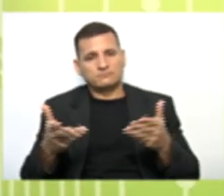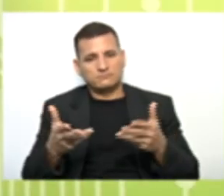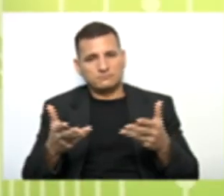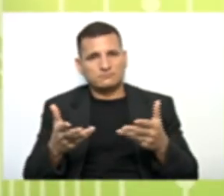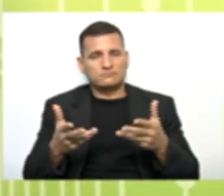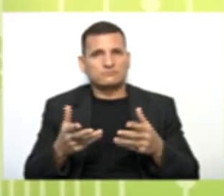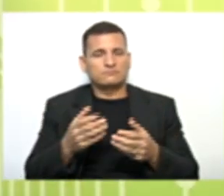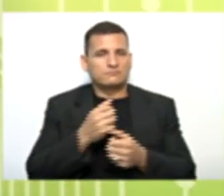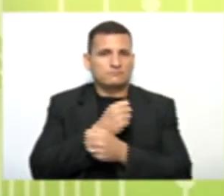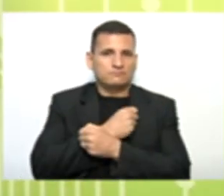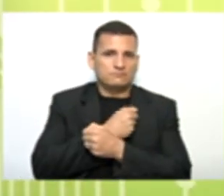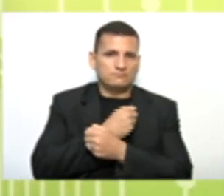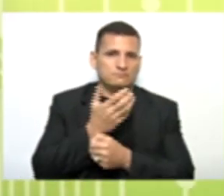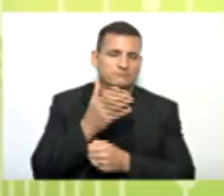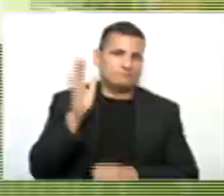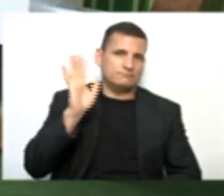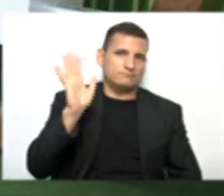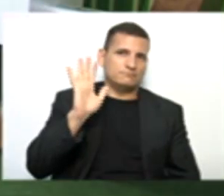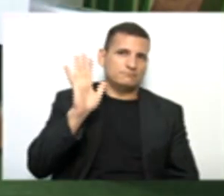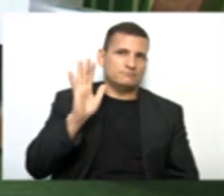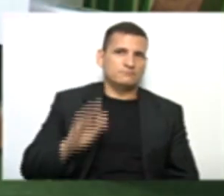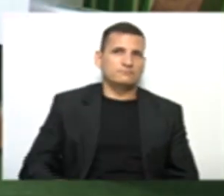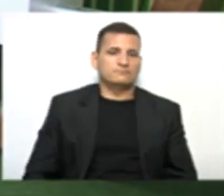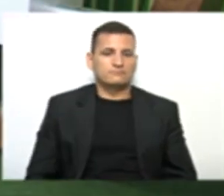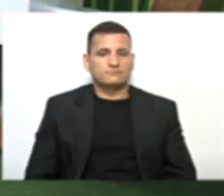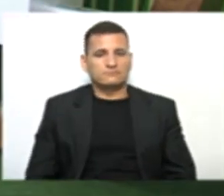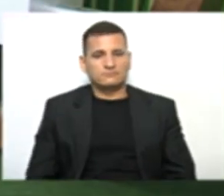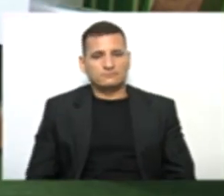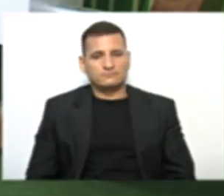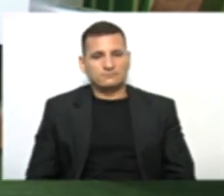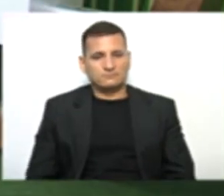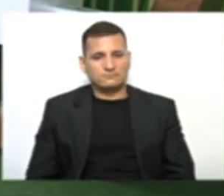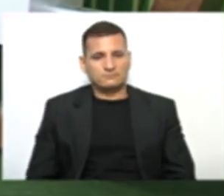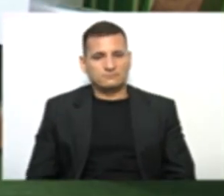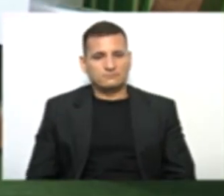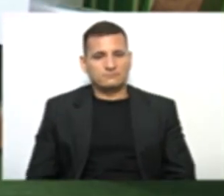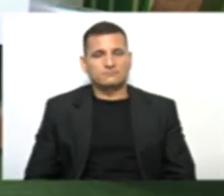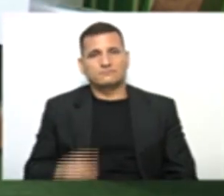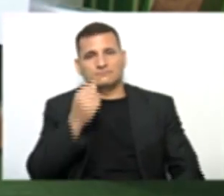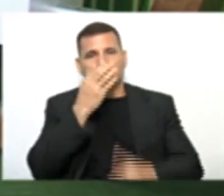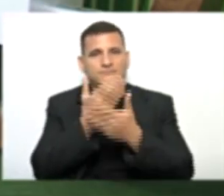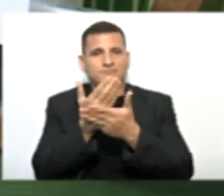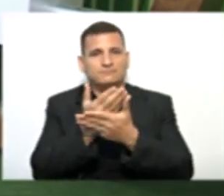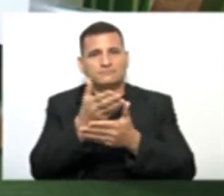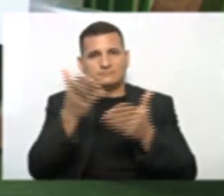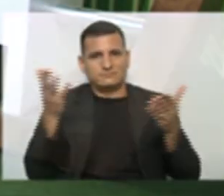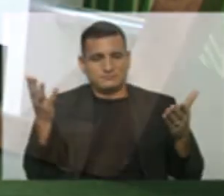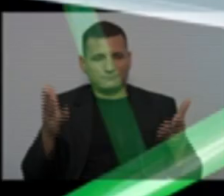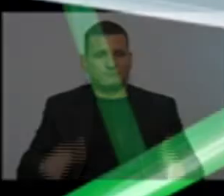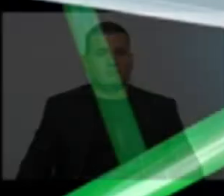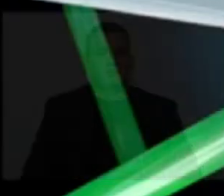Um forte abraço e até a próxima. Até logo, pessoal. Bons estudos aí para vocês.